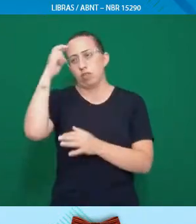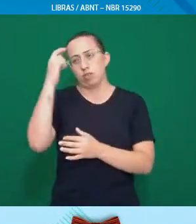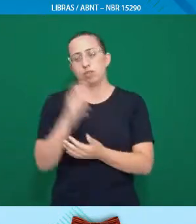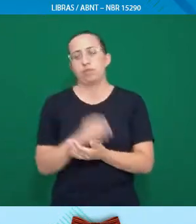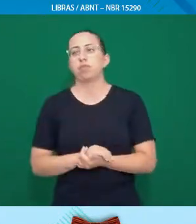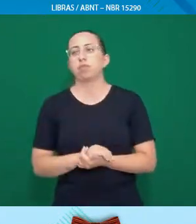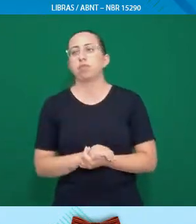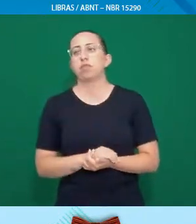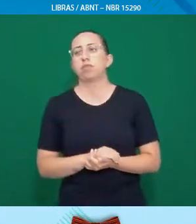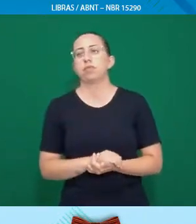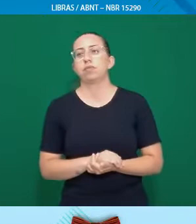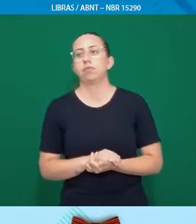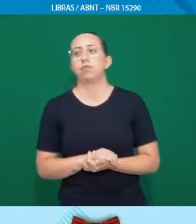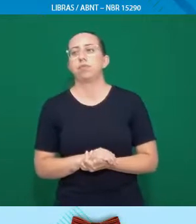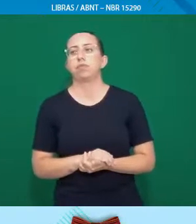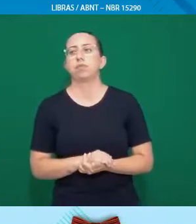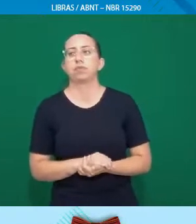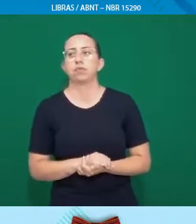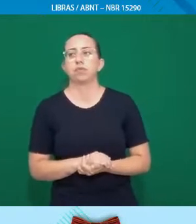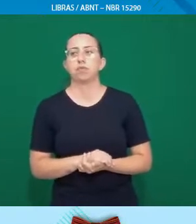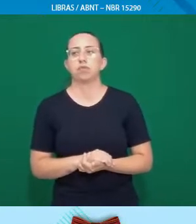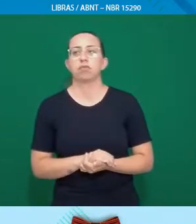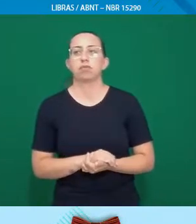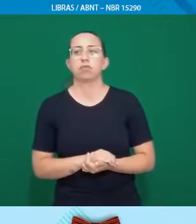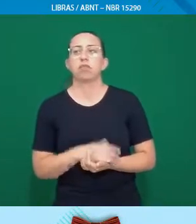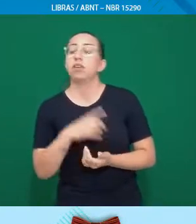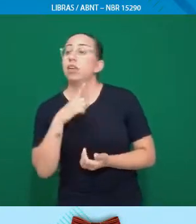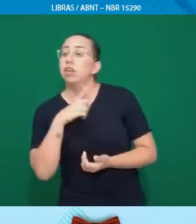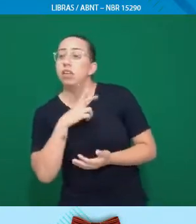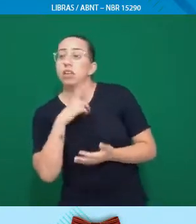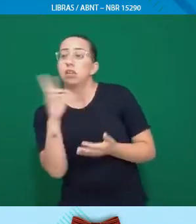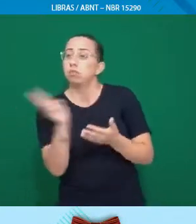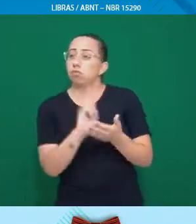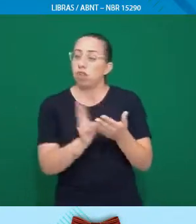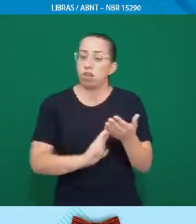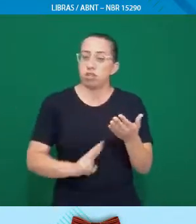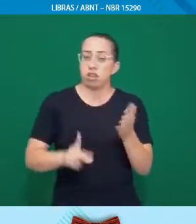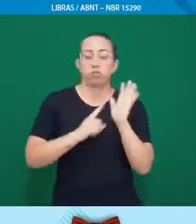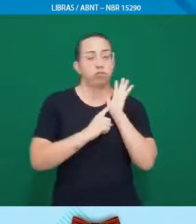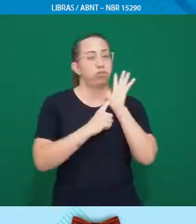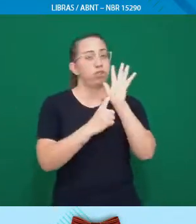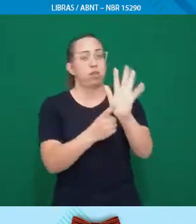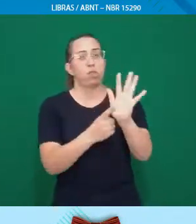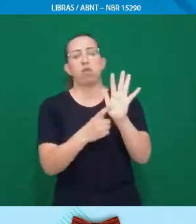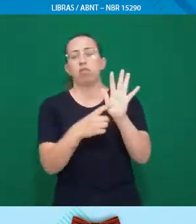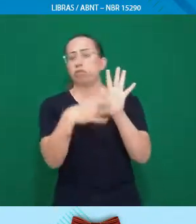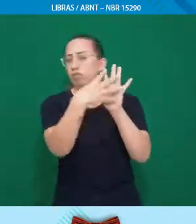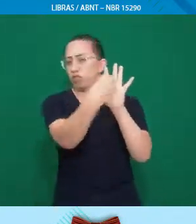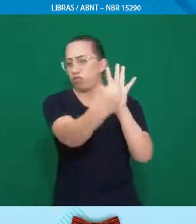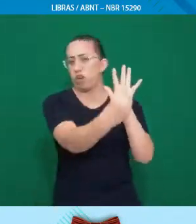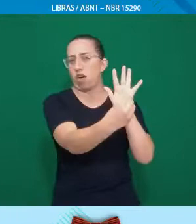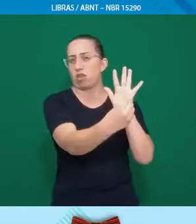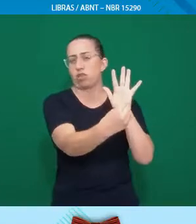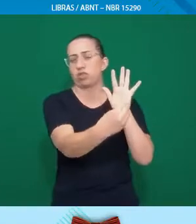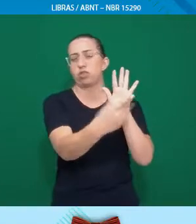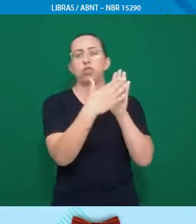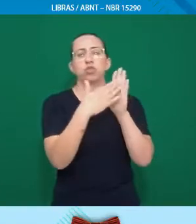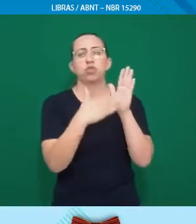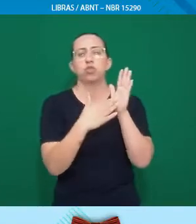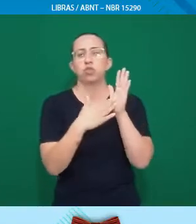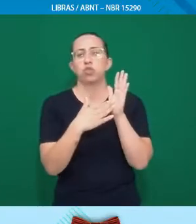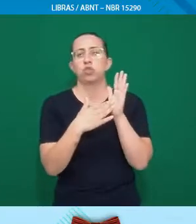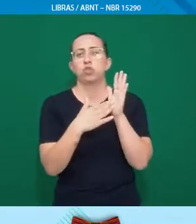atividades que nós realizamos na Fundação Cultural nós temos relatórios que comprovam com imagens né